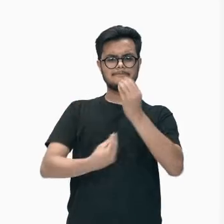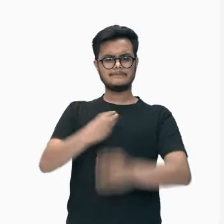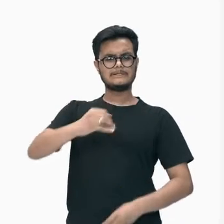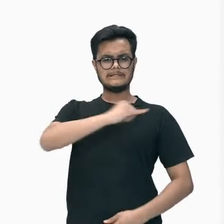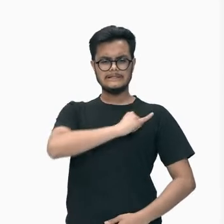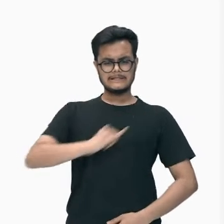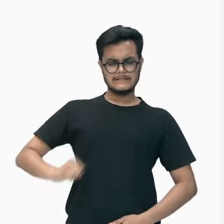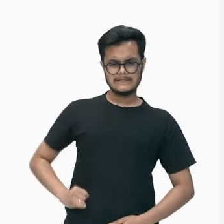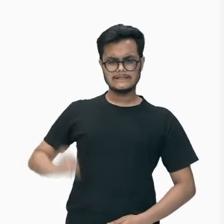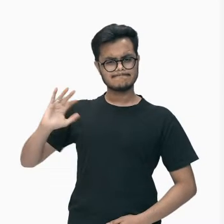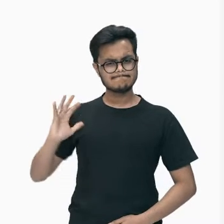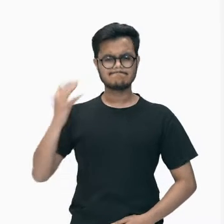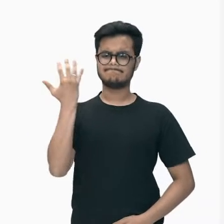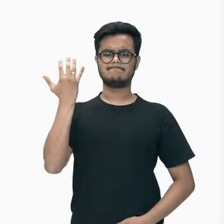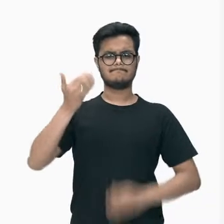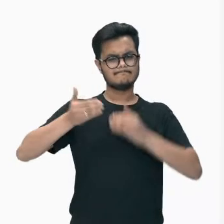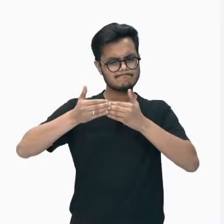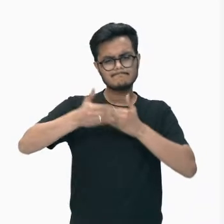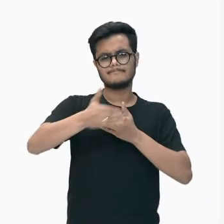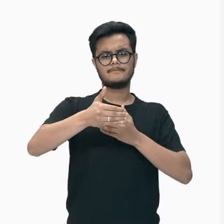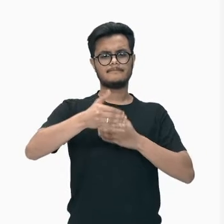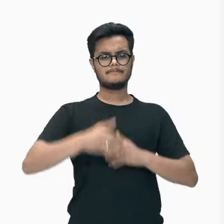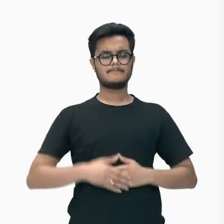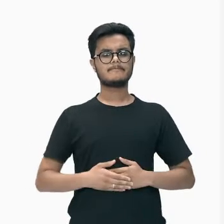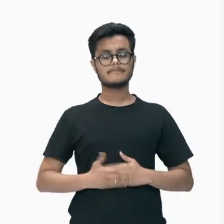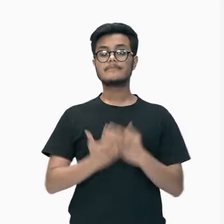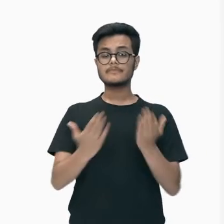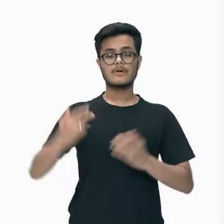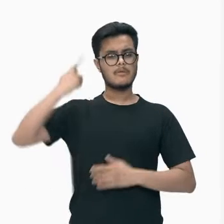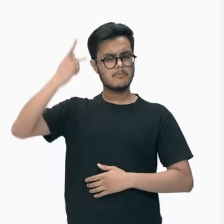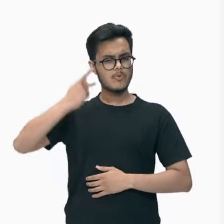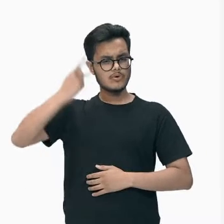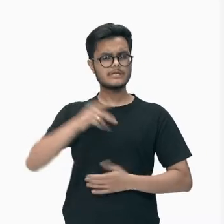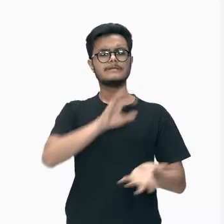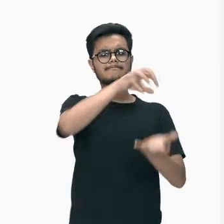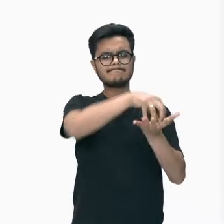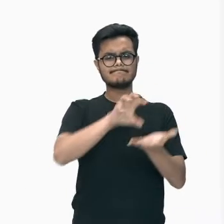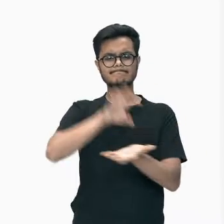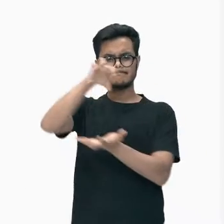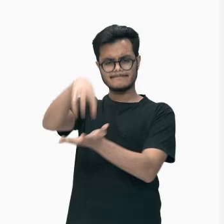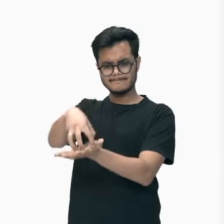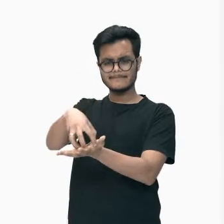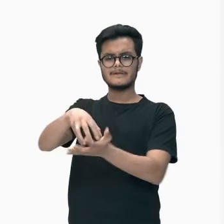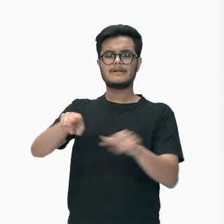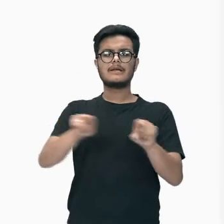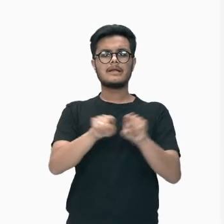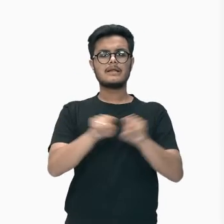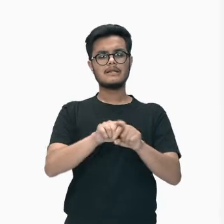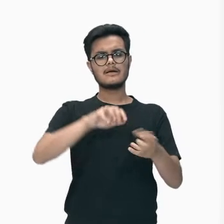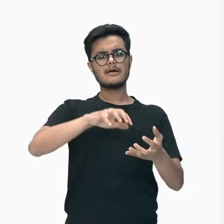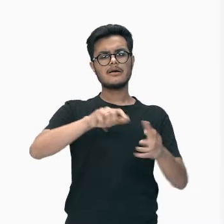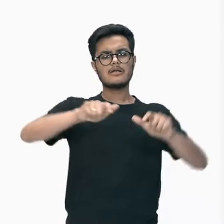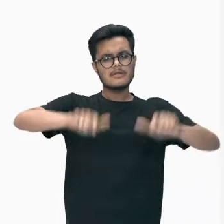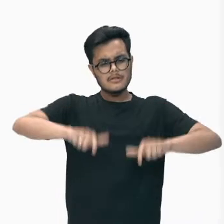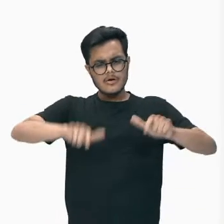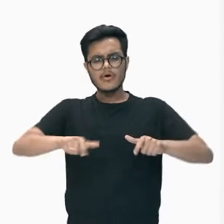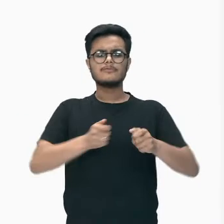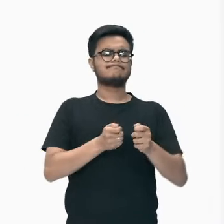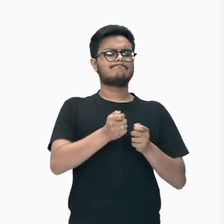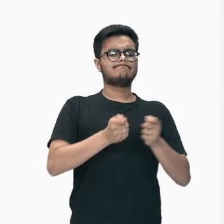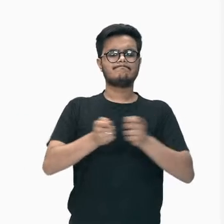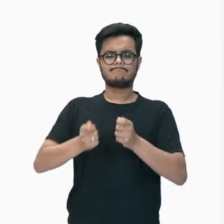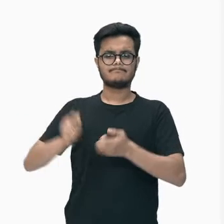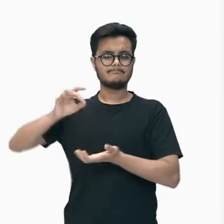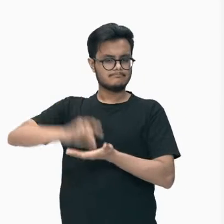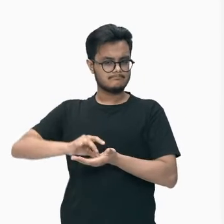sua forma de governar em ação, colocando políticos e províncias rebeldes sob seu controle.